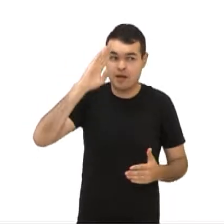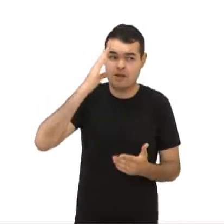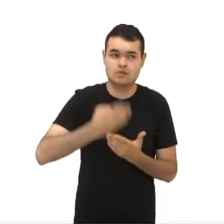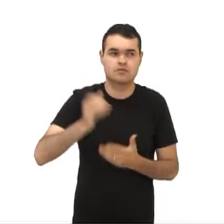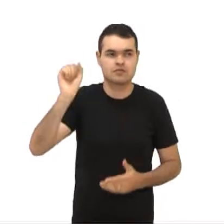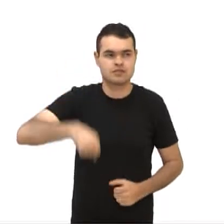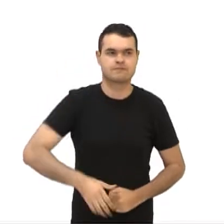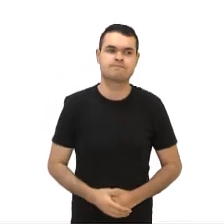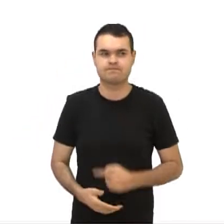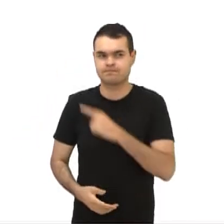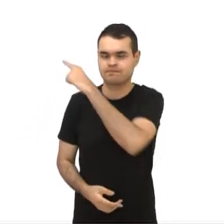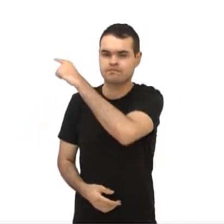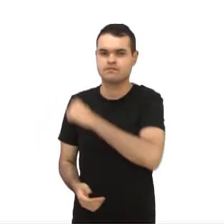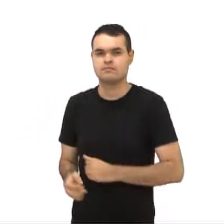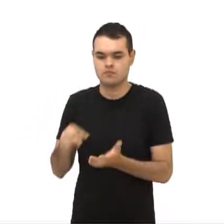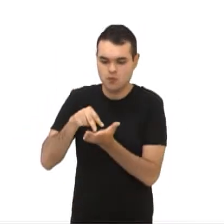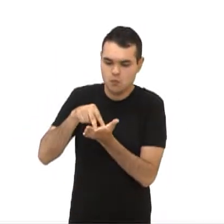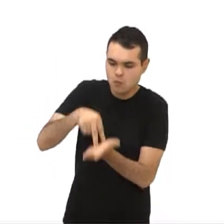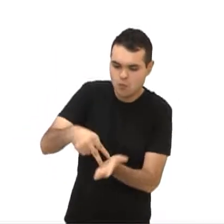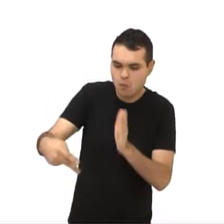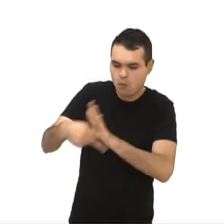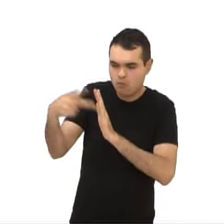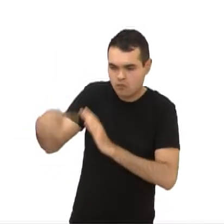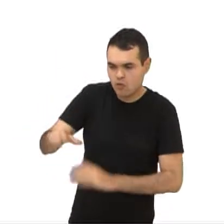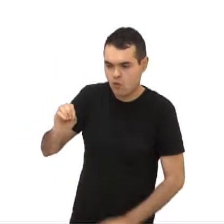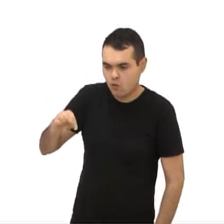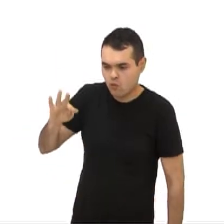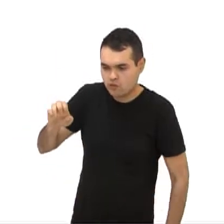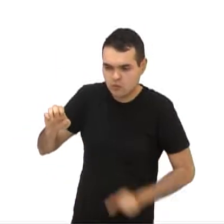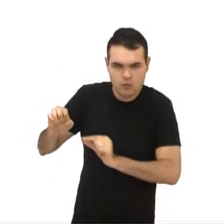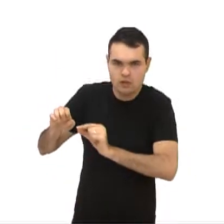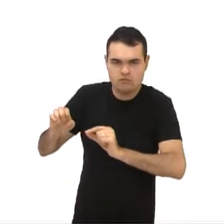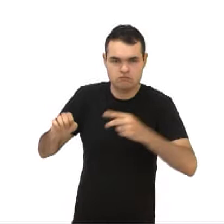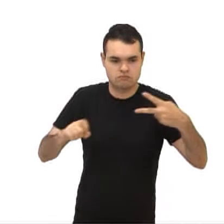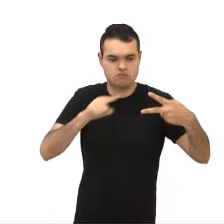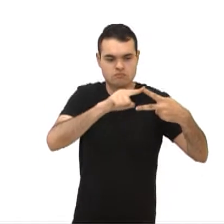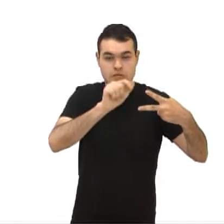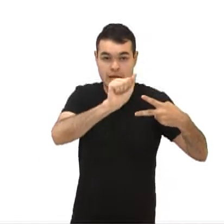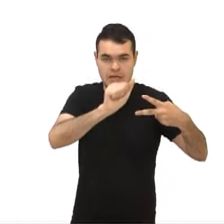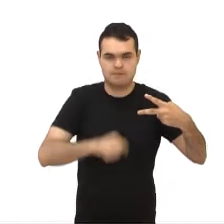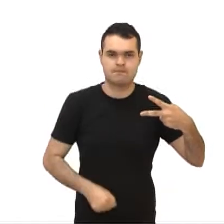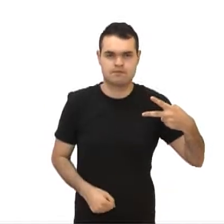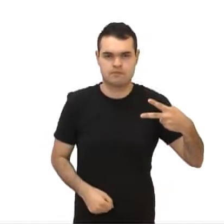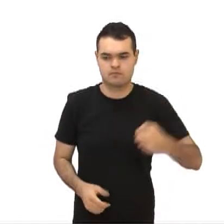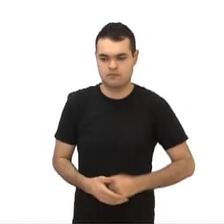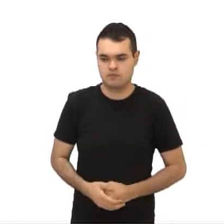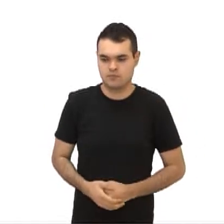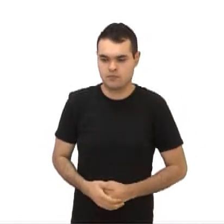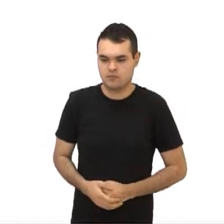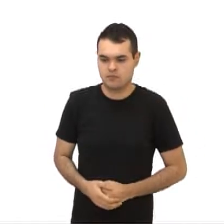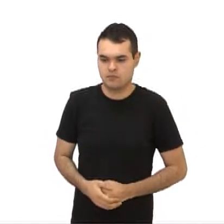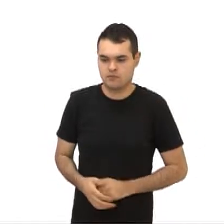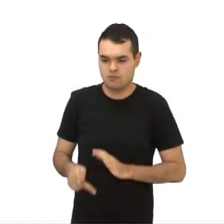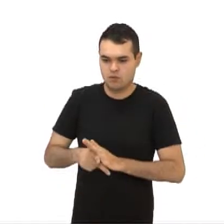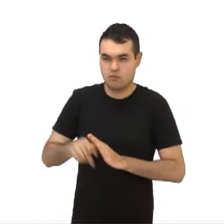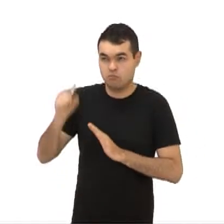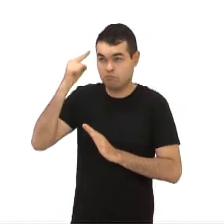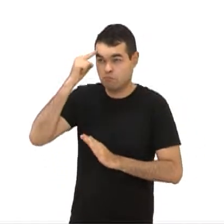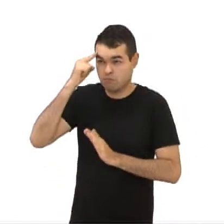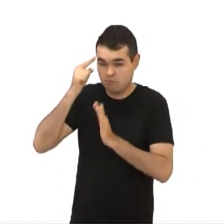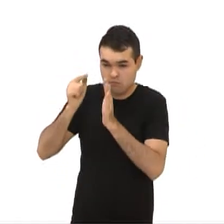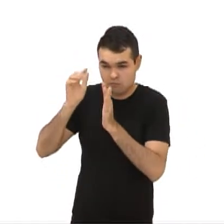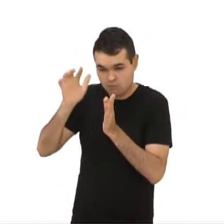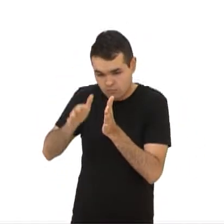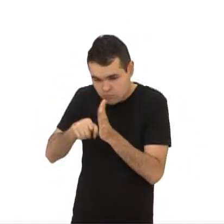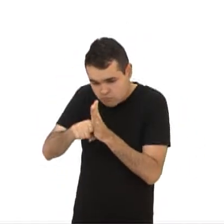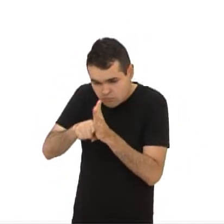sim. Então, vamos ver essa questão aqui. Ó. O positivismo de Comte. Então, letra A. desvaloriza expressões metafísicas, ou